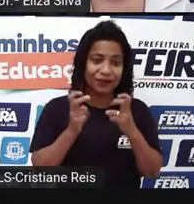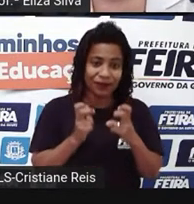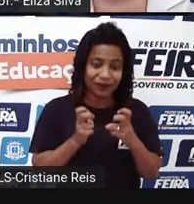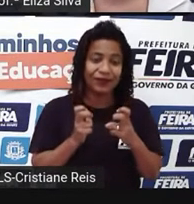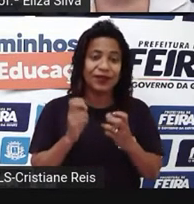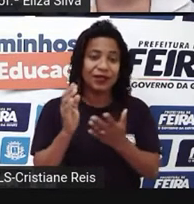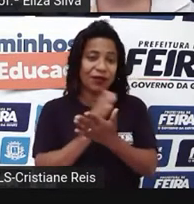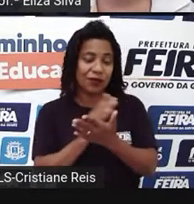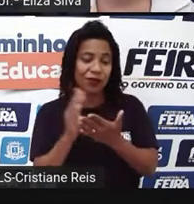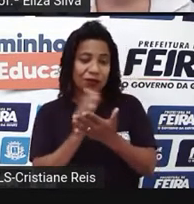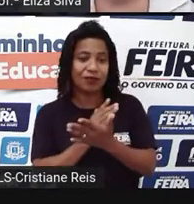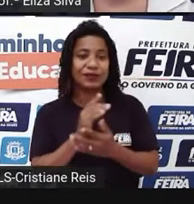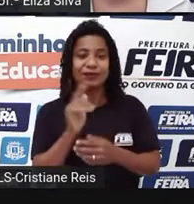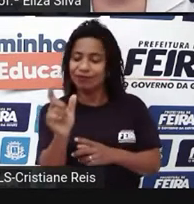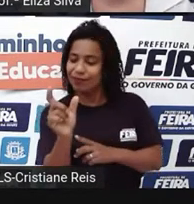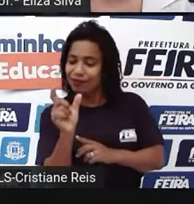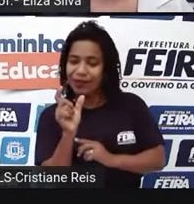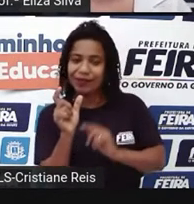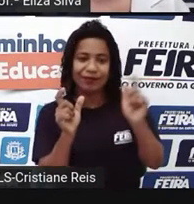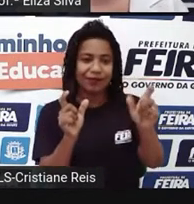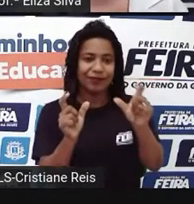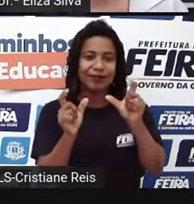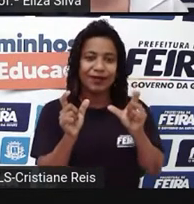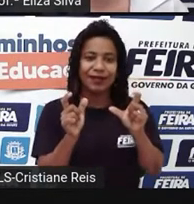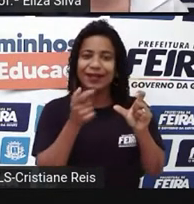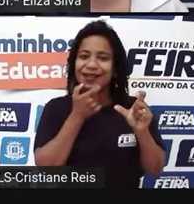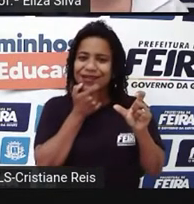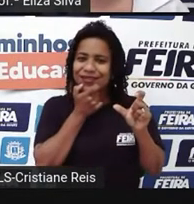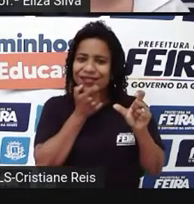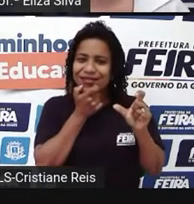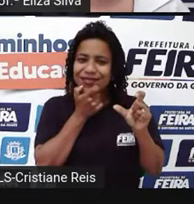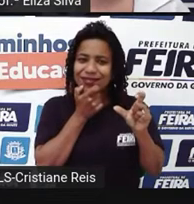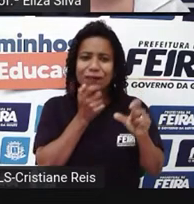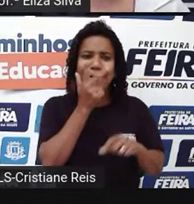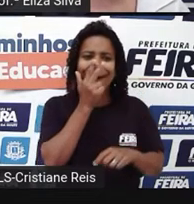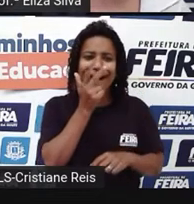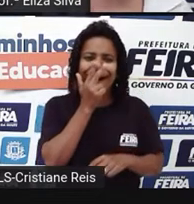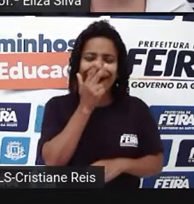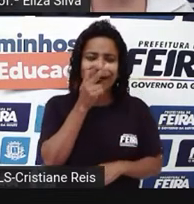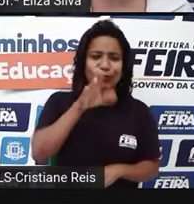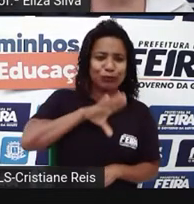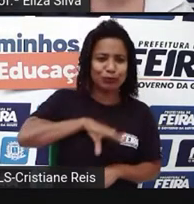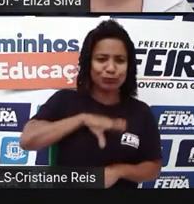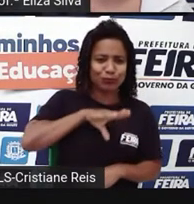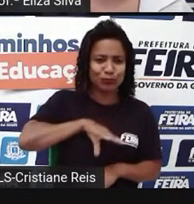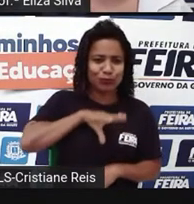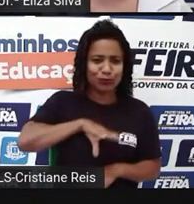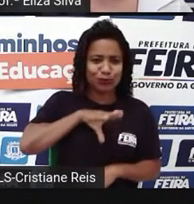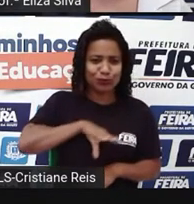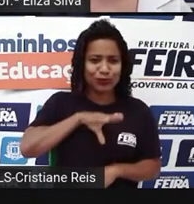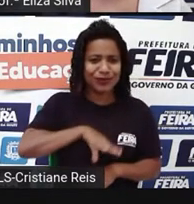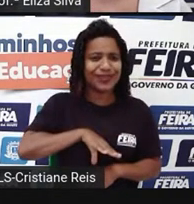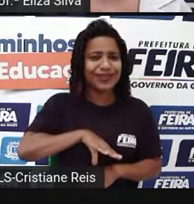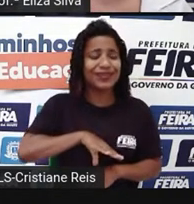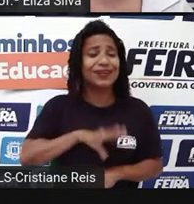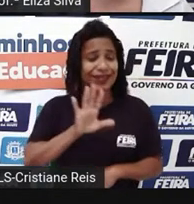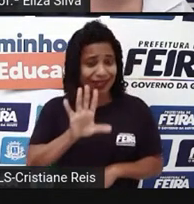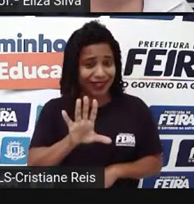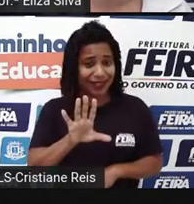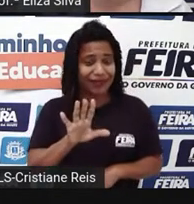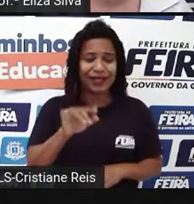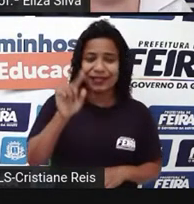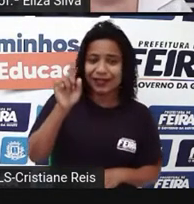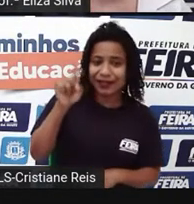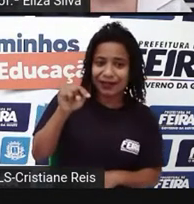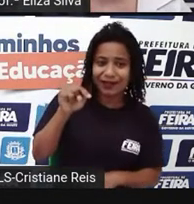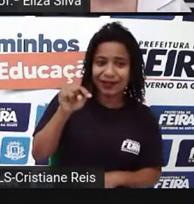algumas palavras do inglês, elas são iguais ao português, porém, por exemplo, elas podem perder o